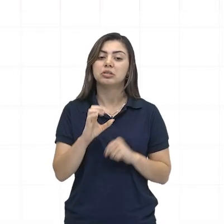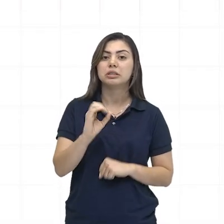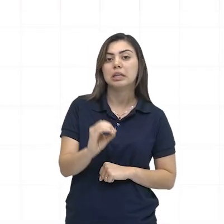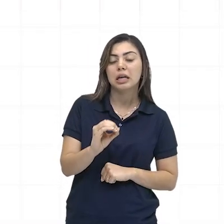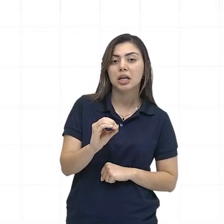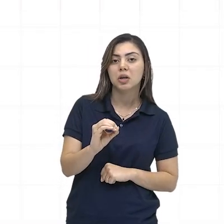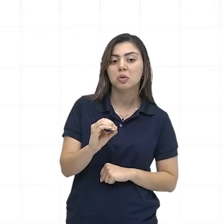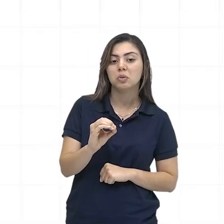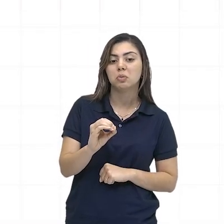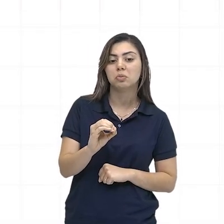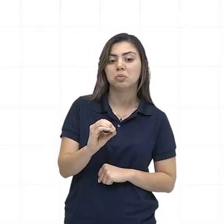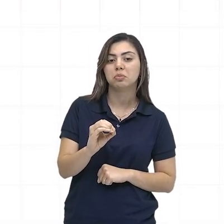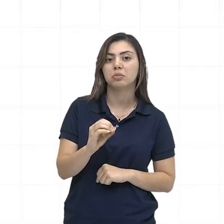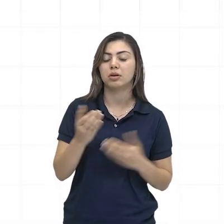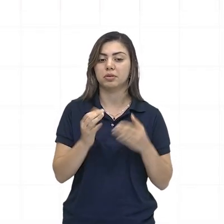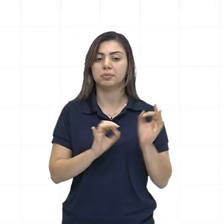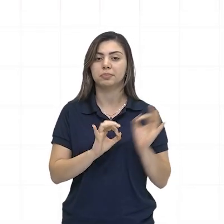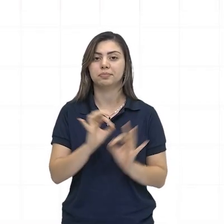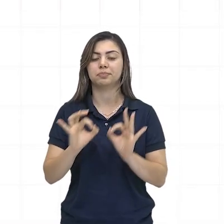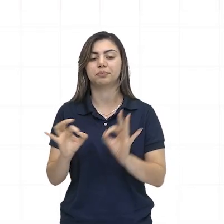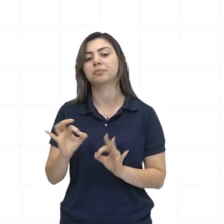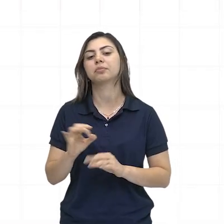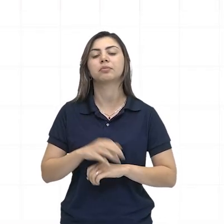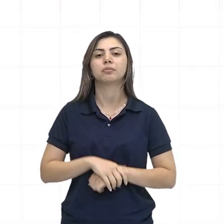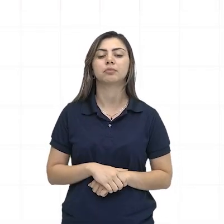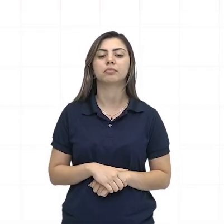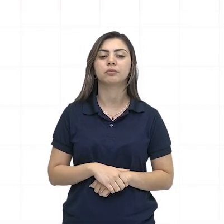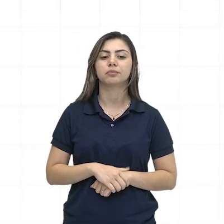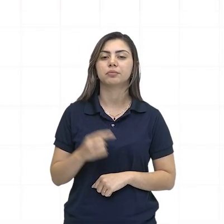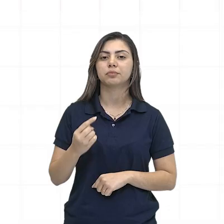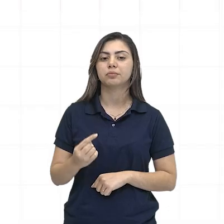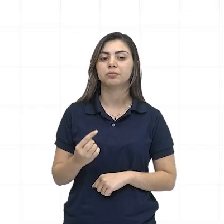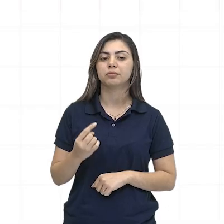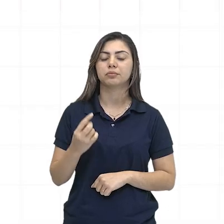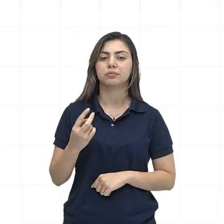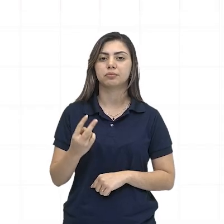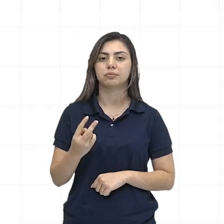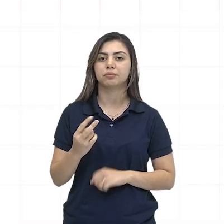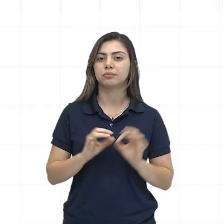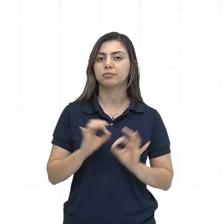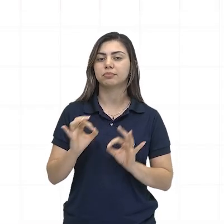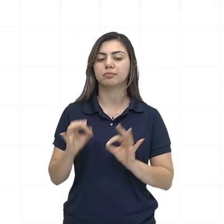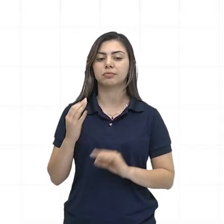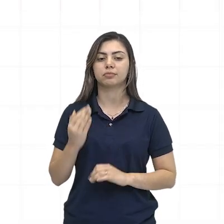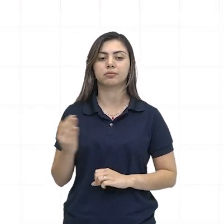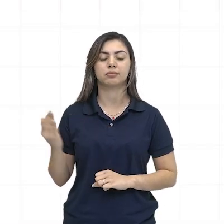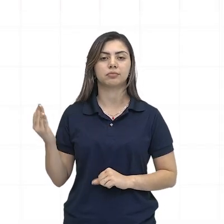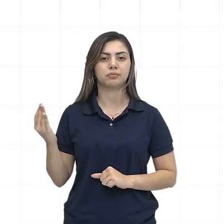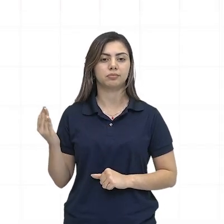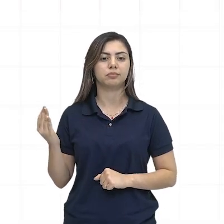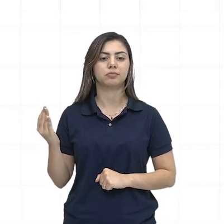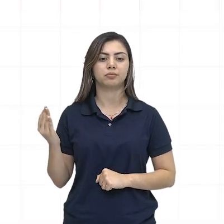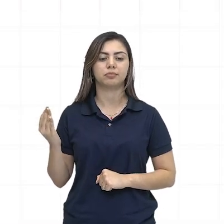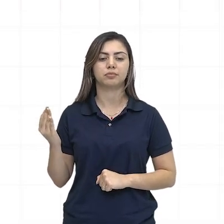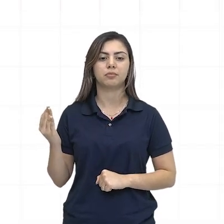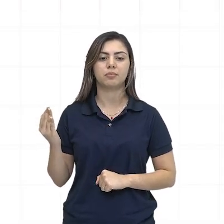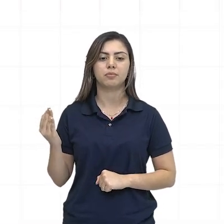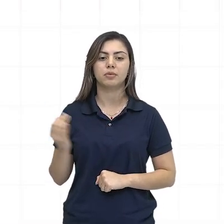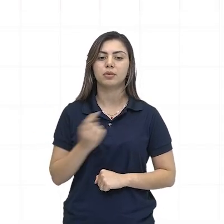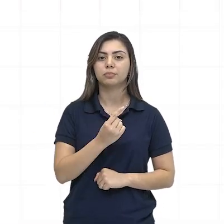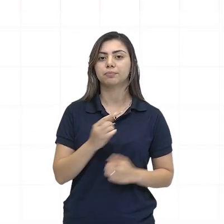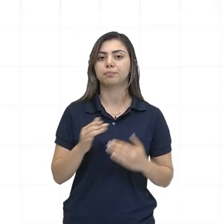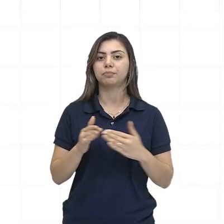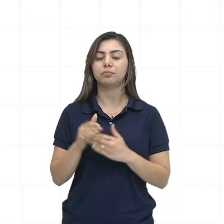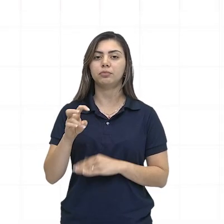né? Começar a fazer aqui, né? Fazer 7. 1, 2, 3, 4,